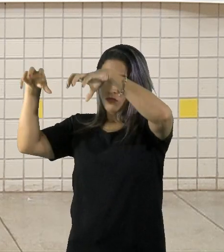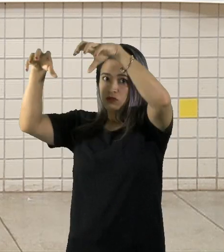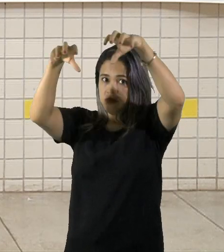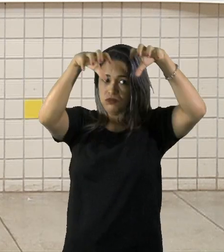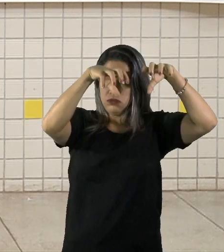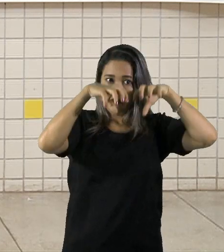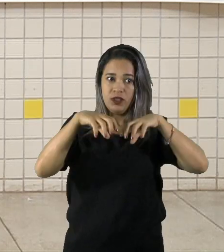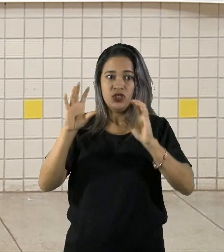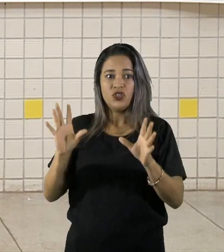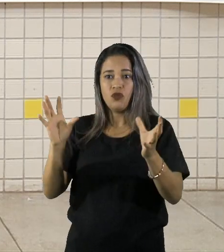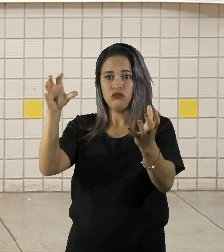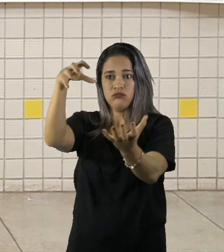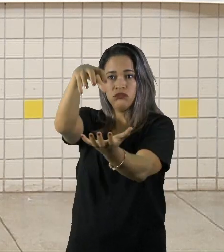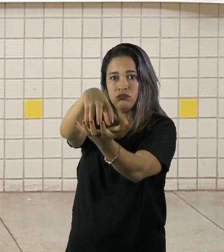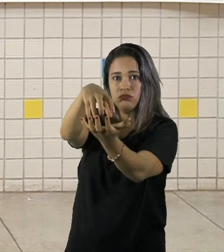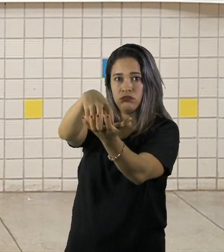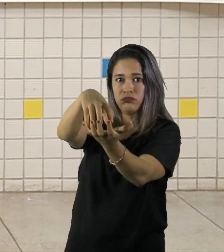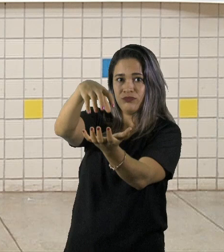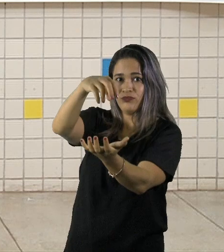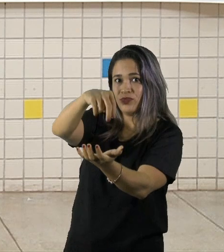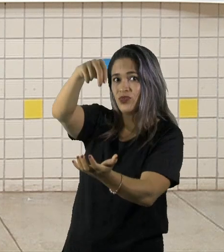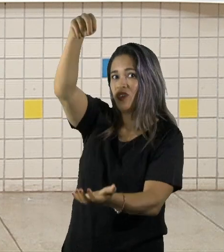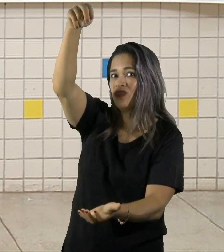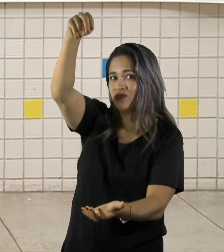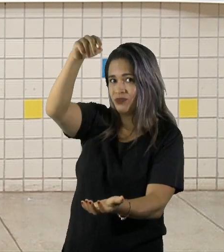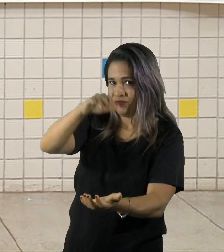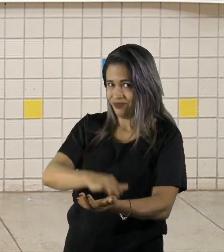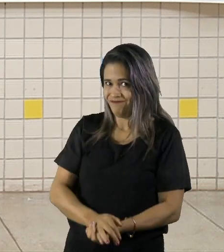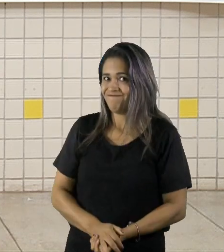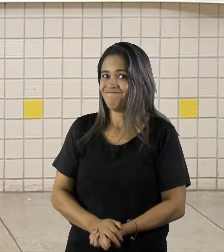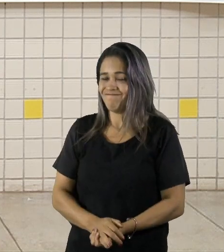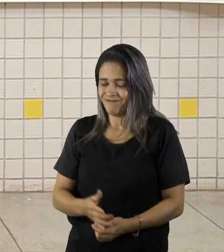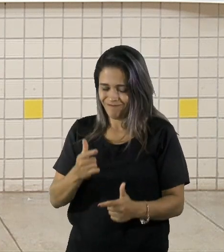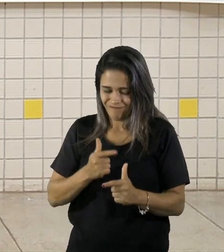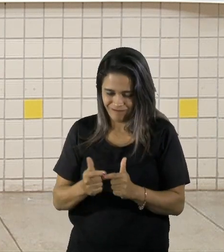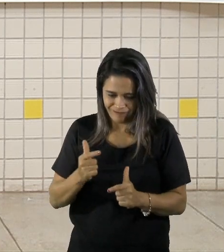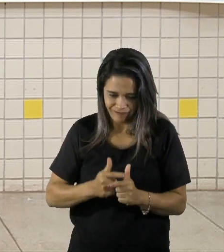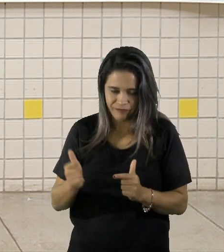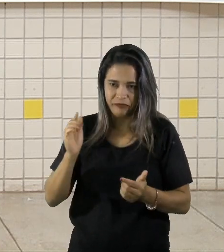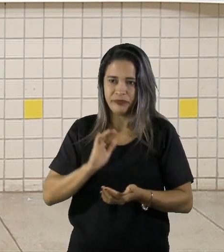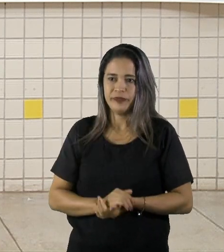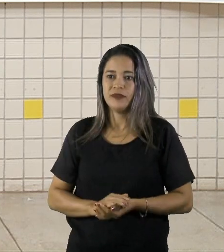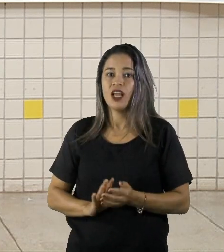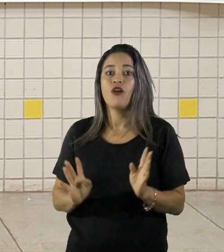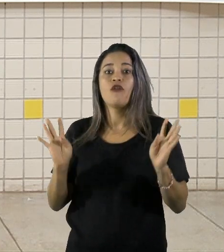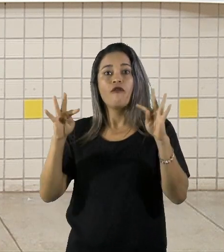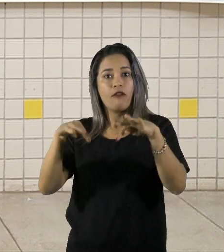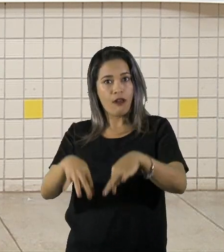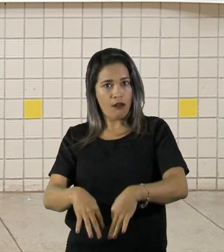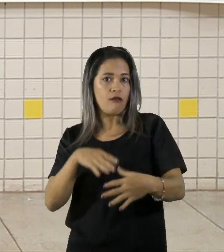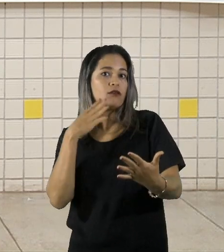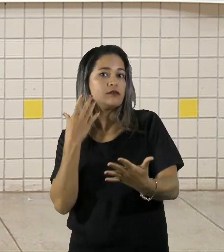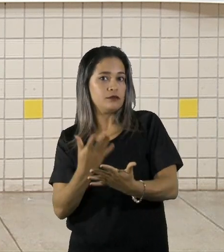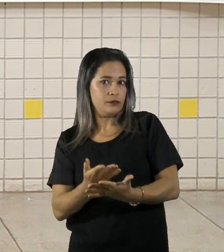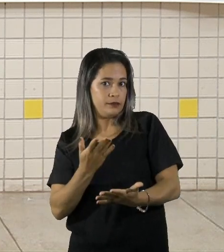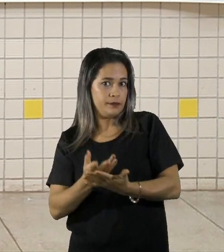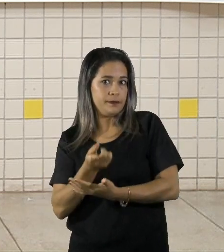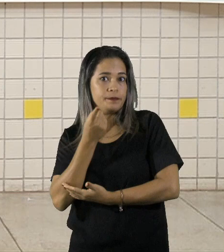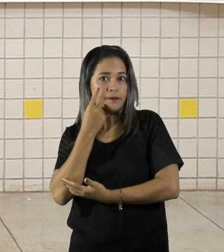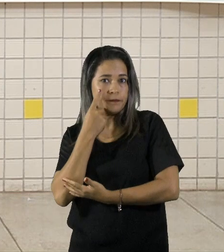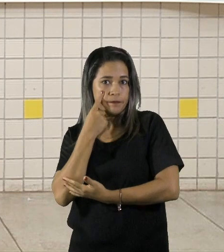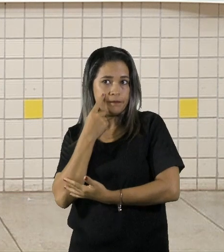no norte e vai voltar para o oceano. E aí nós teremos grandes problemas. Então, estamos chegando ao final da nossa aula, né? A gente viu sobre